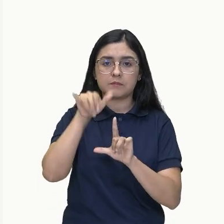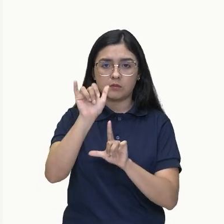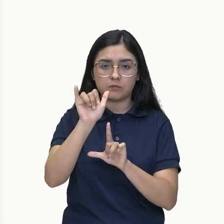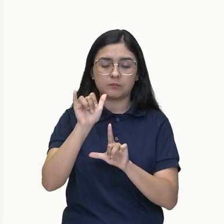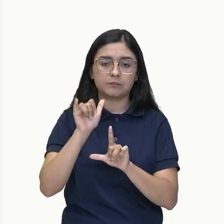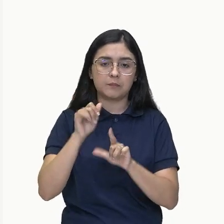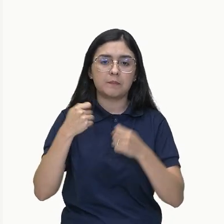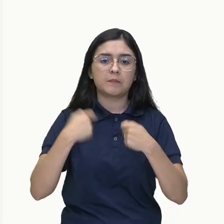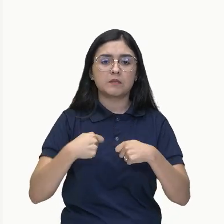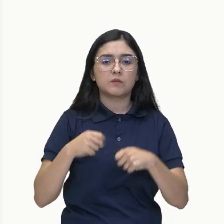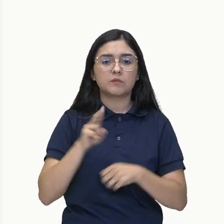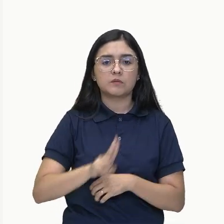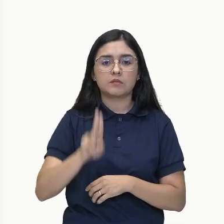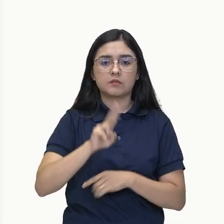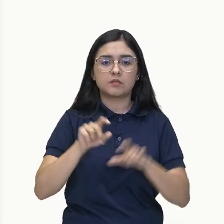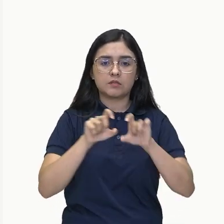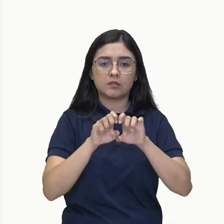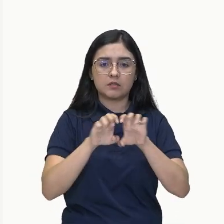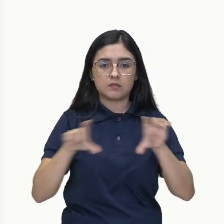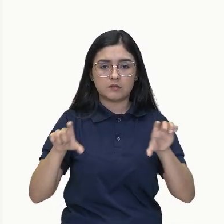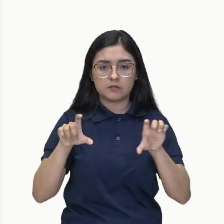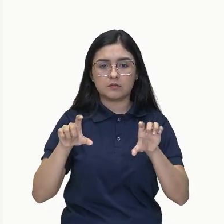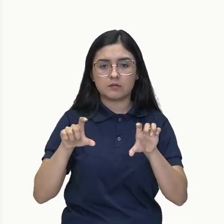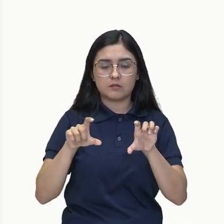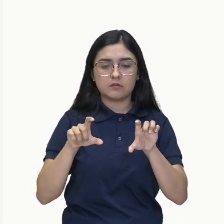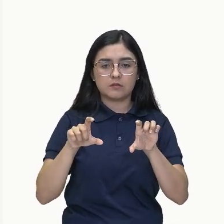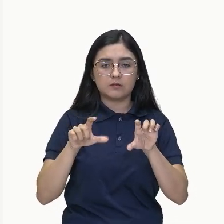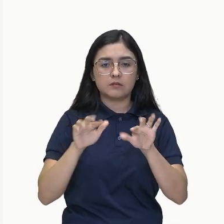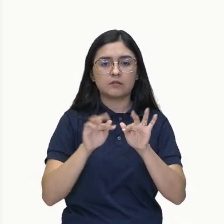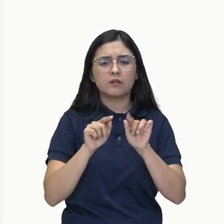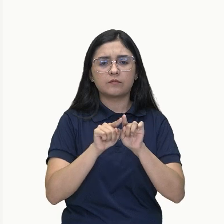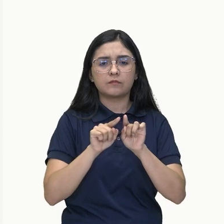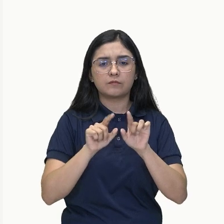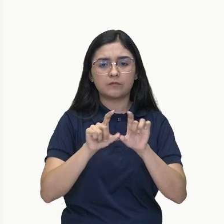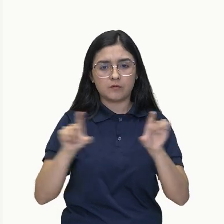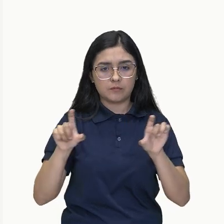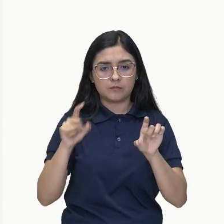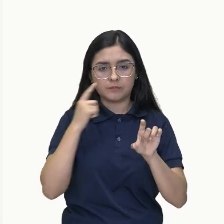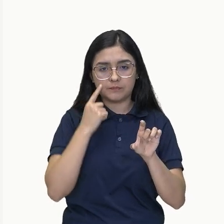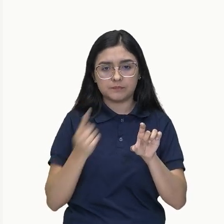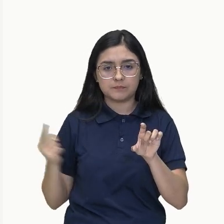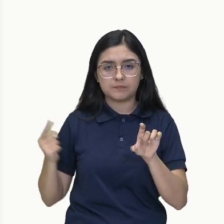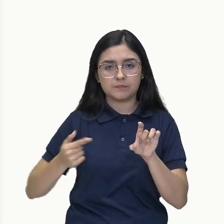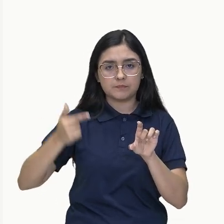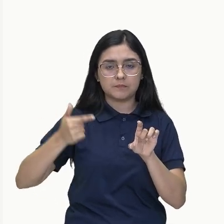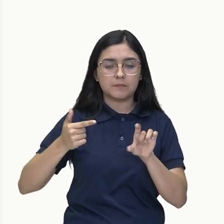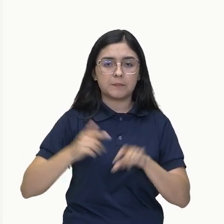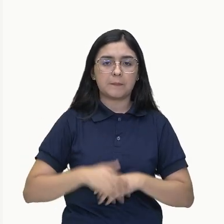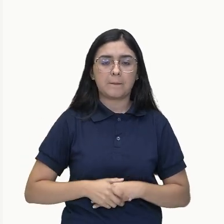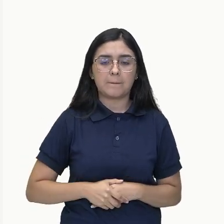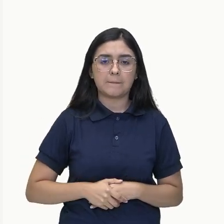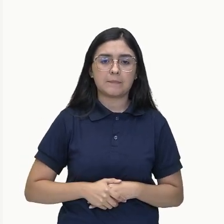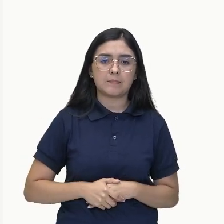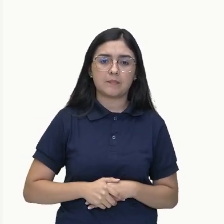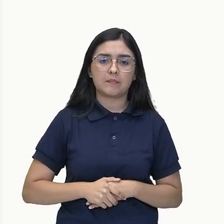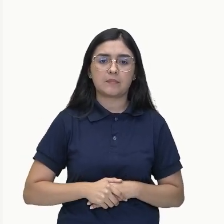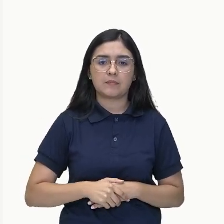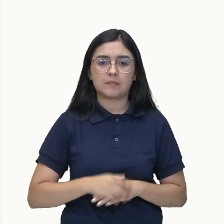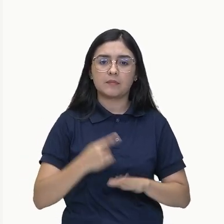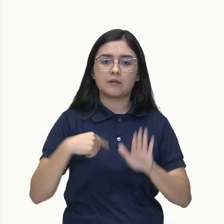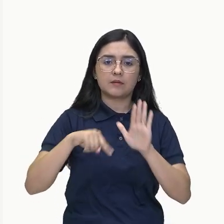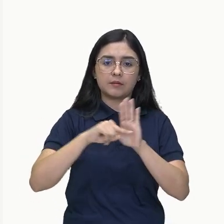y, eu vou utilizar essa outra equação aqui. Menos